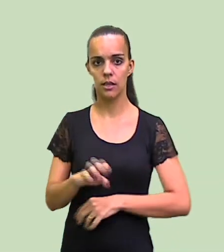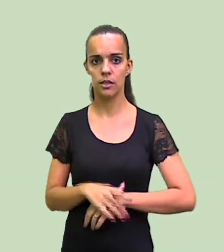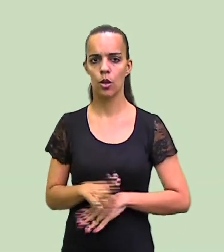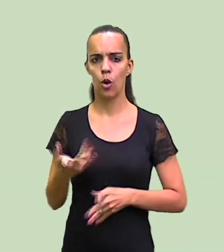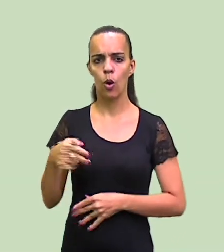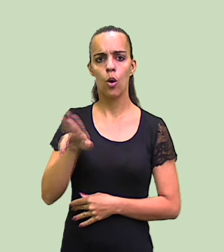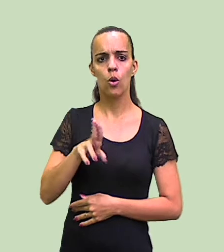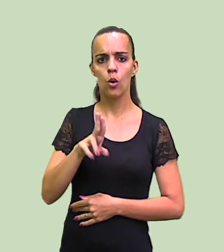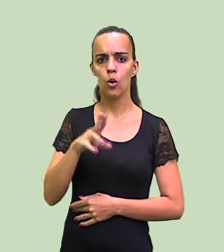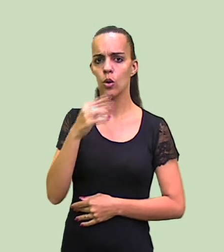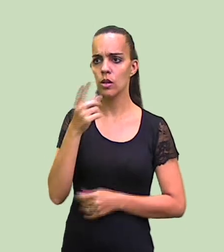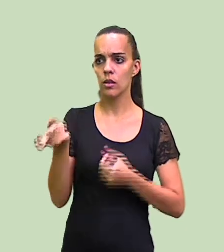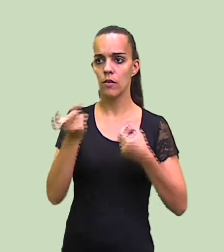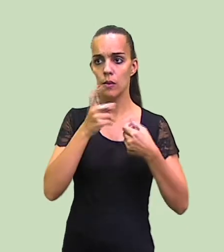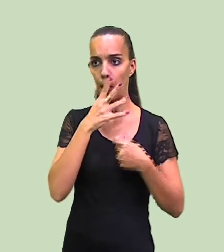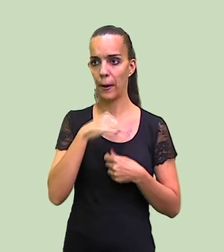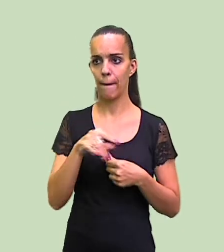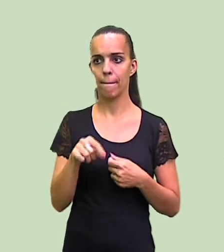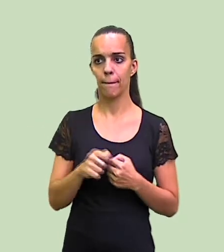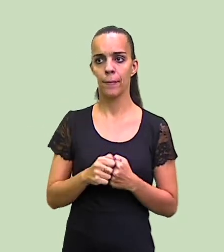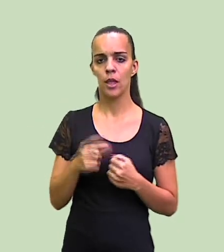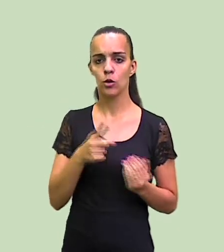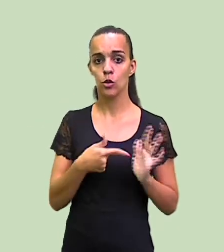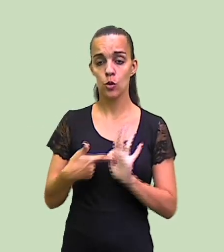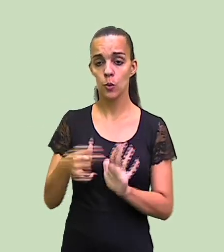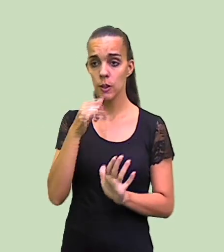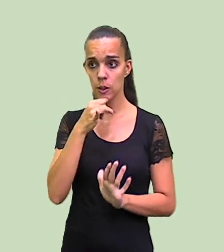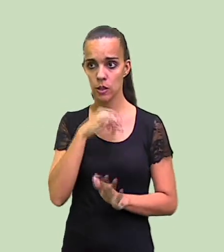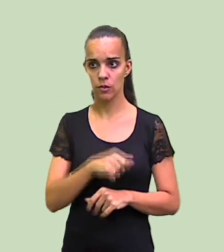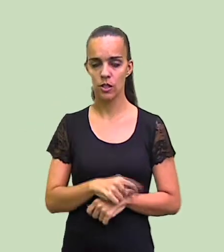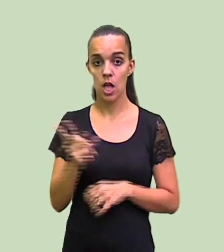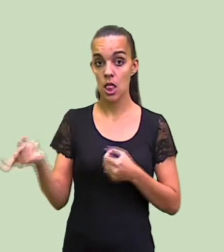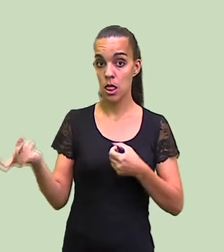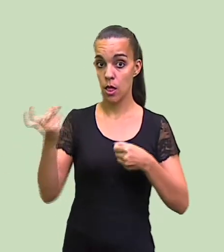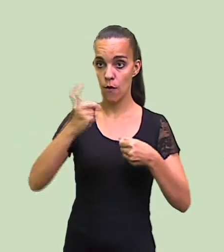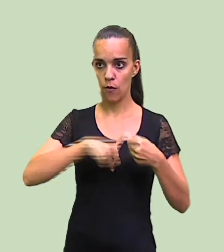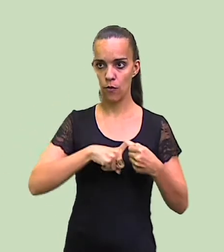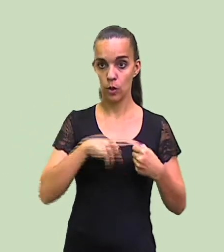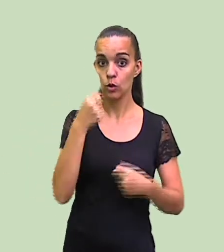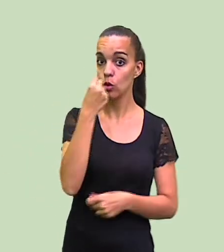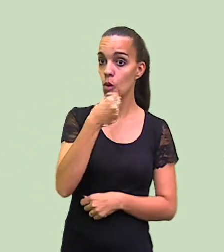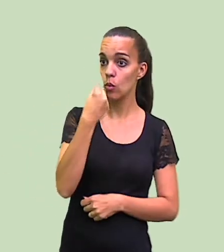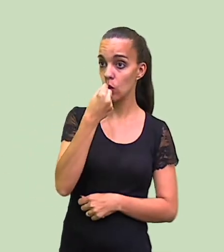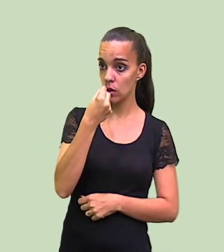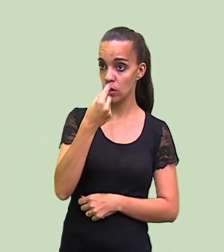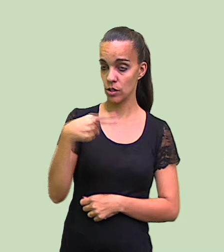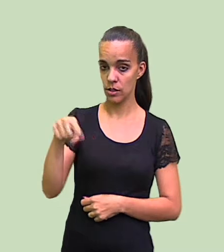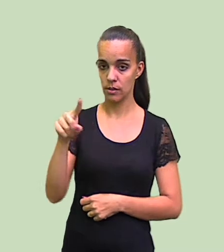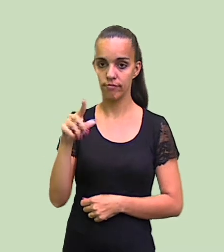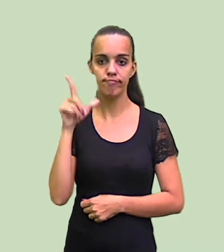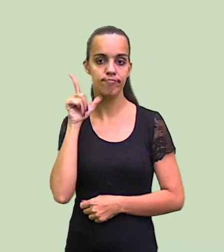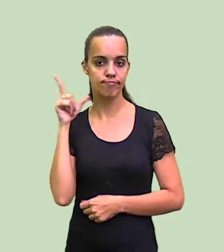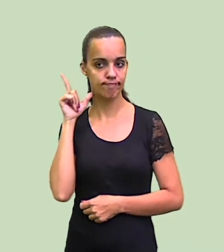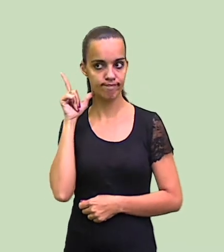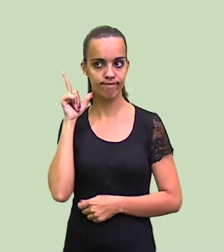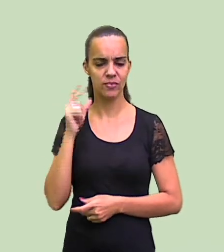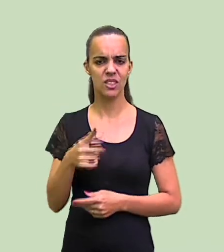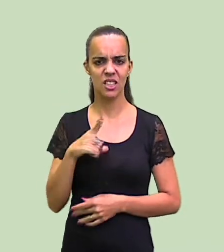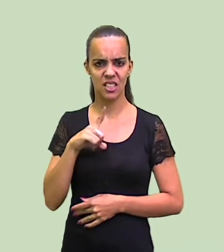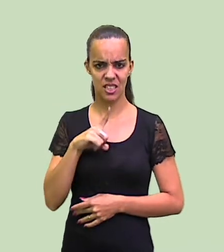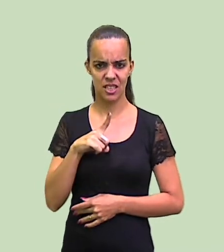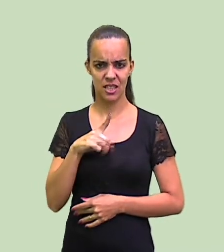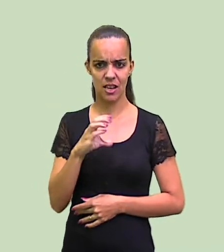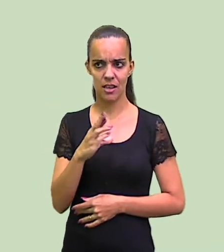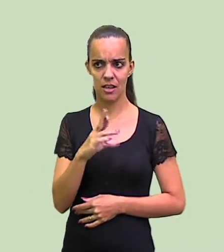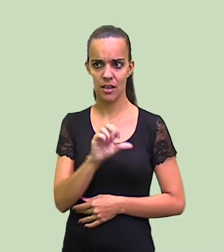último exemplo para te provar. Devolvi o batom à Letícia. Tem crase ou